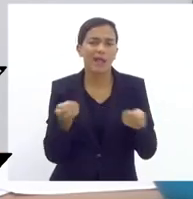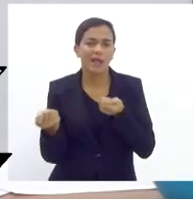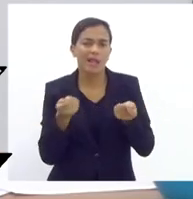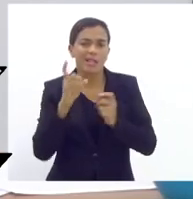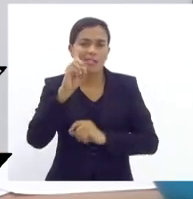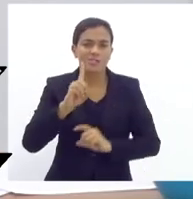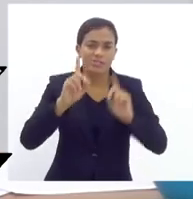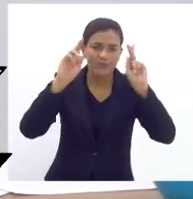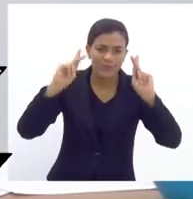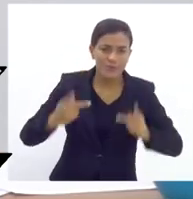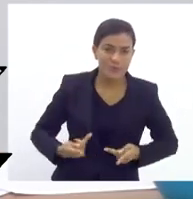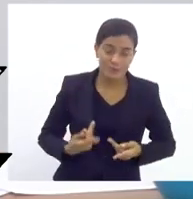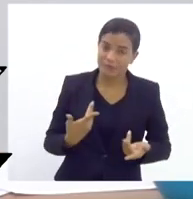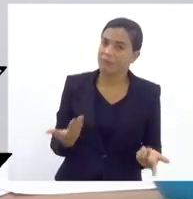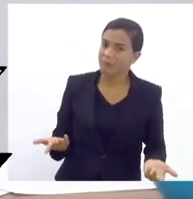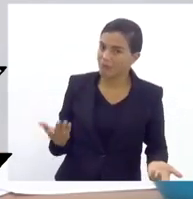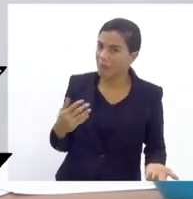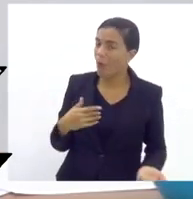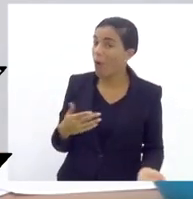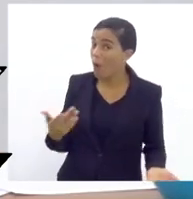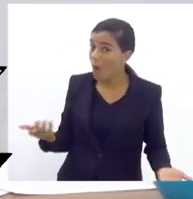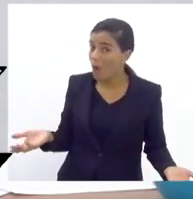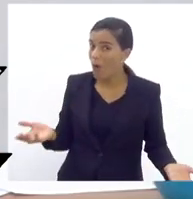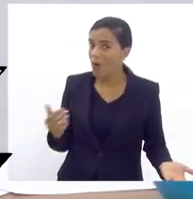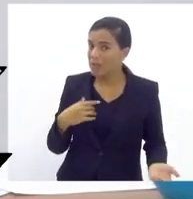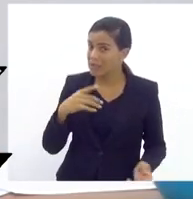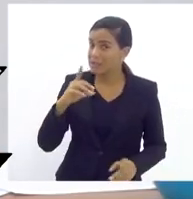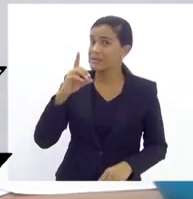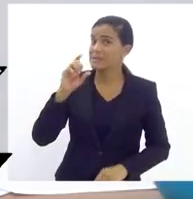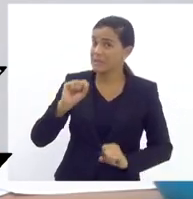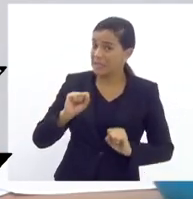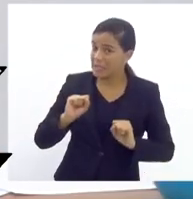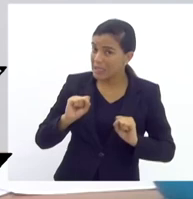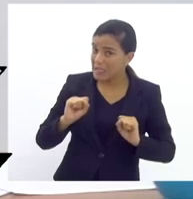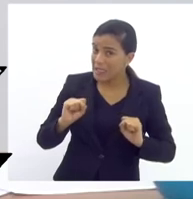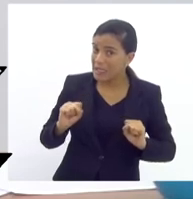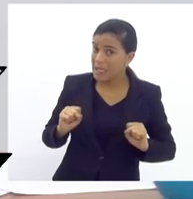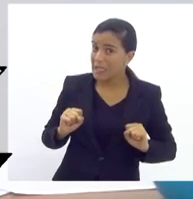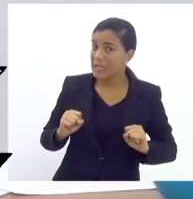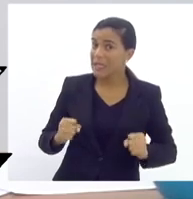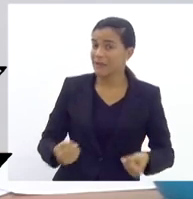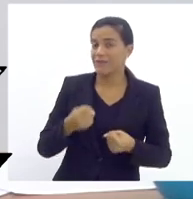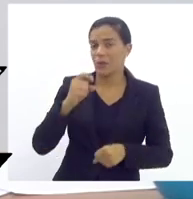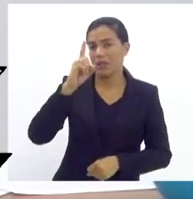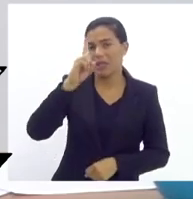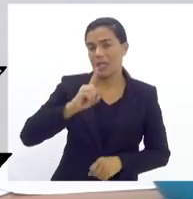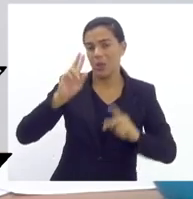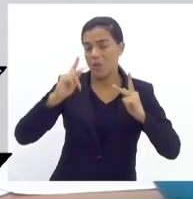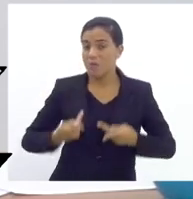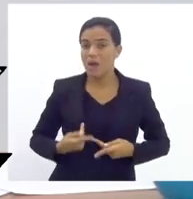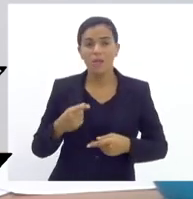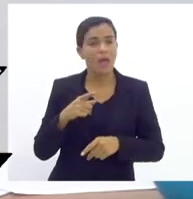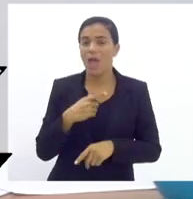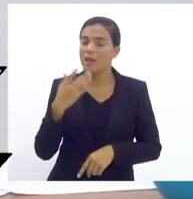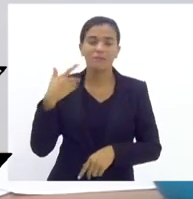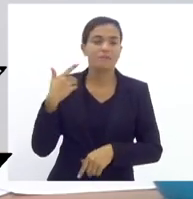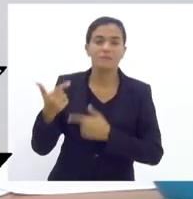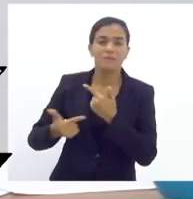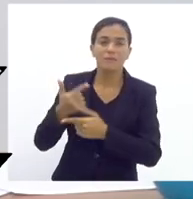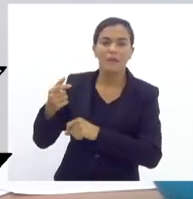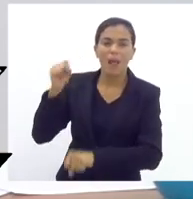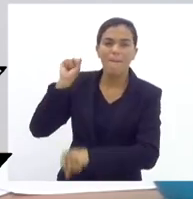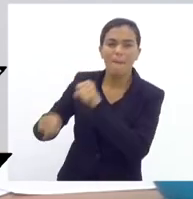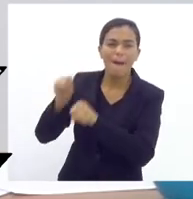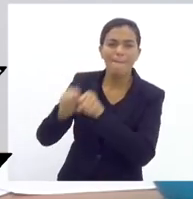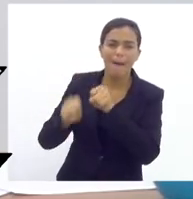né porque na boa ser defensor de direitos humanos no Brasil é trabalhar com violação não